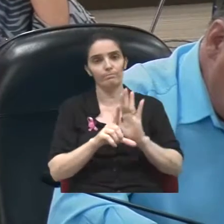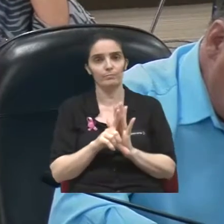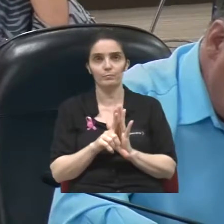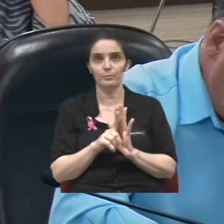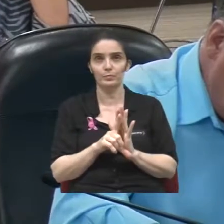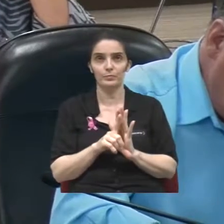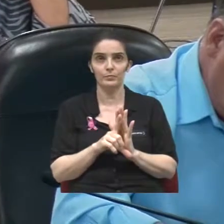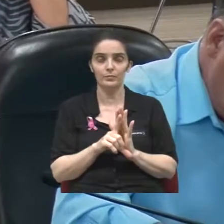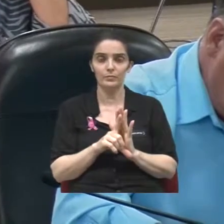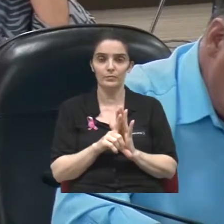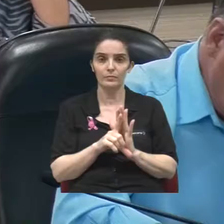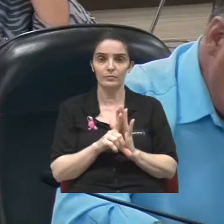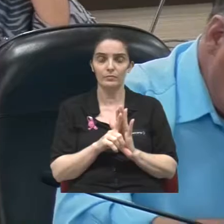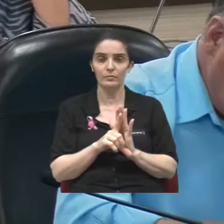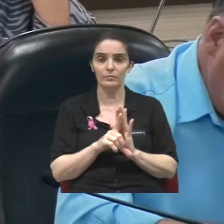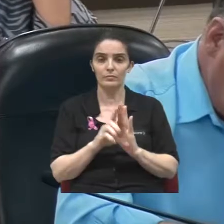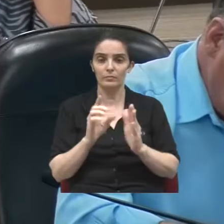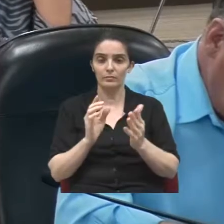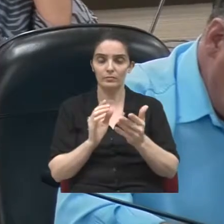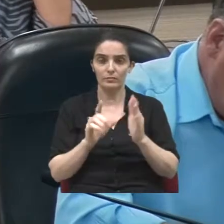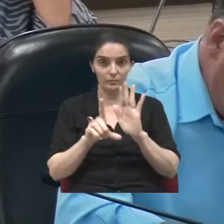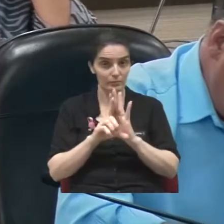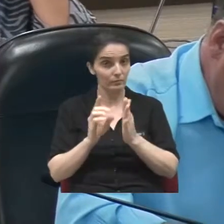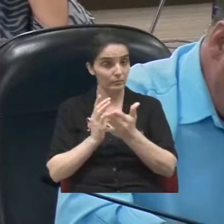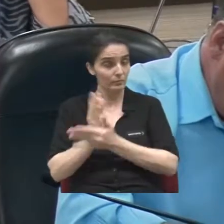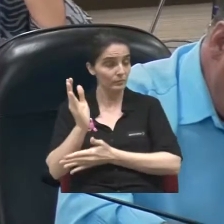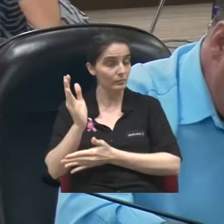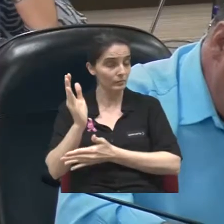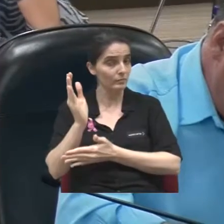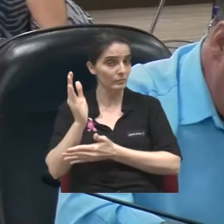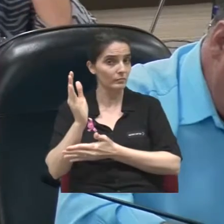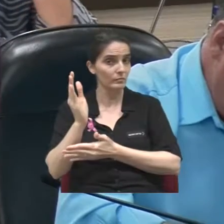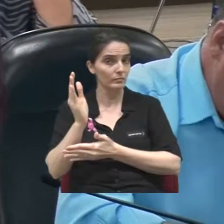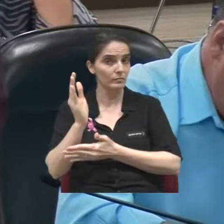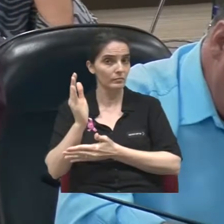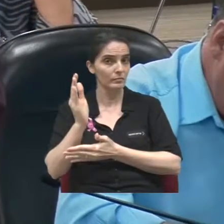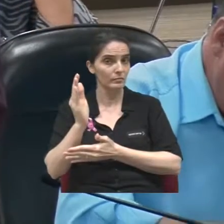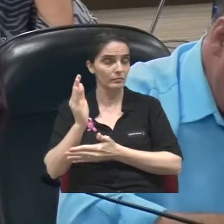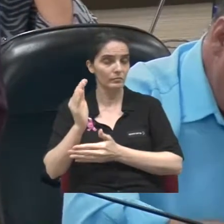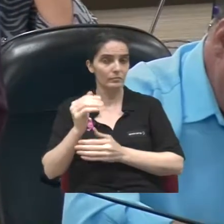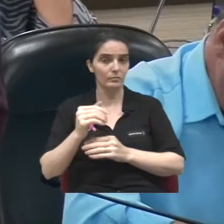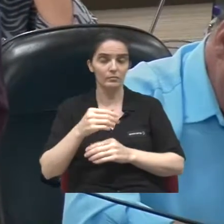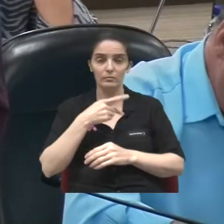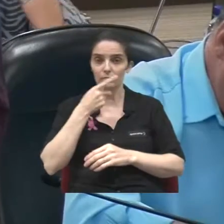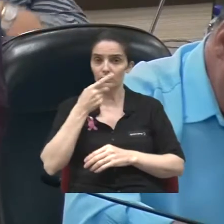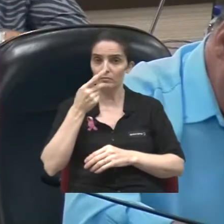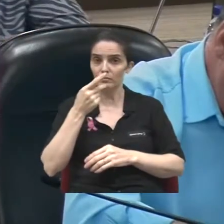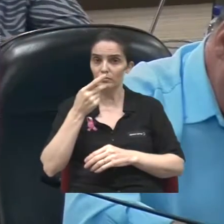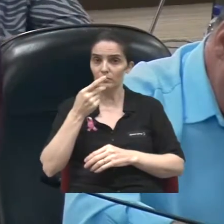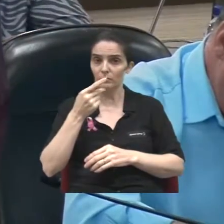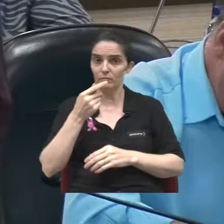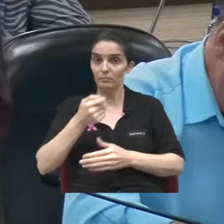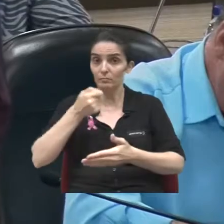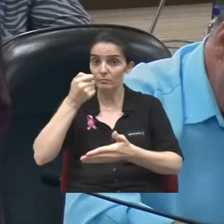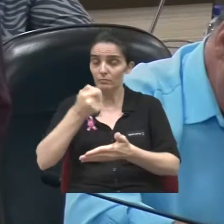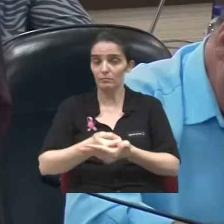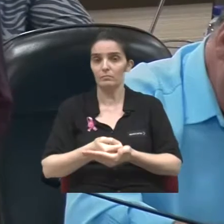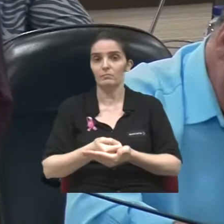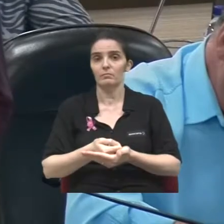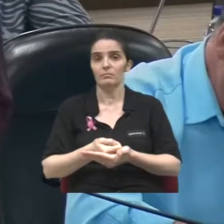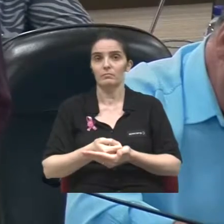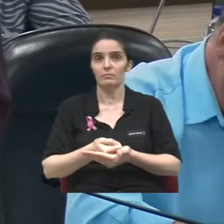Nós aprovamos a lei, determinamos a obrigação, foi estabelecida a obrigação de se fazer